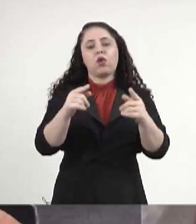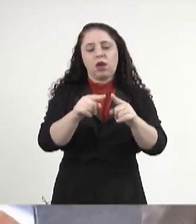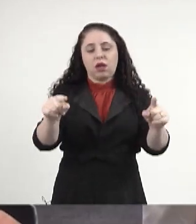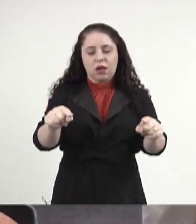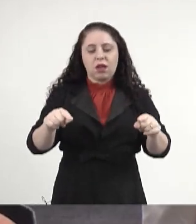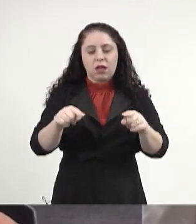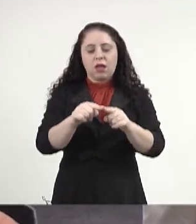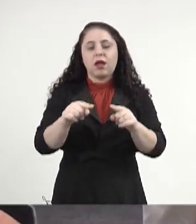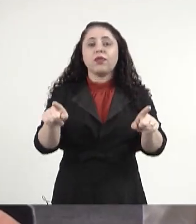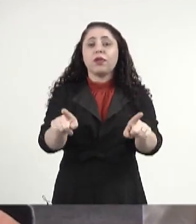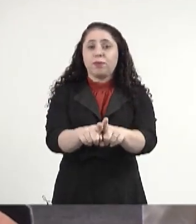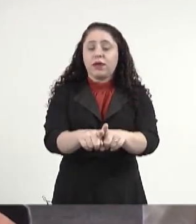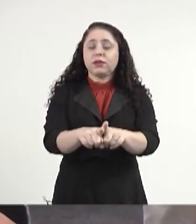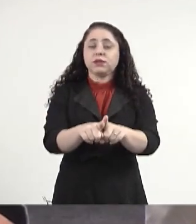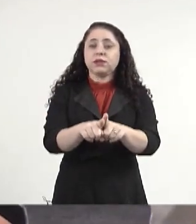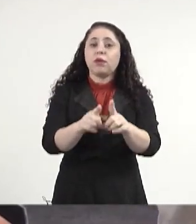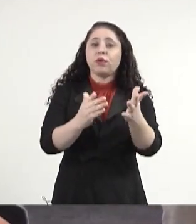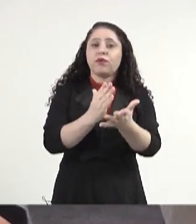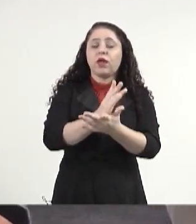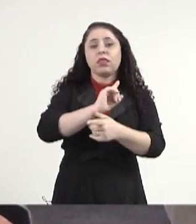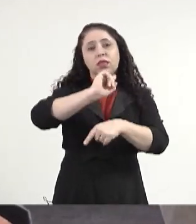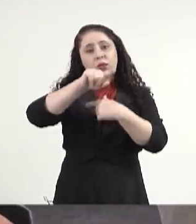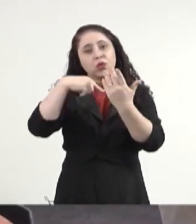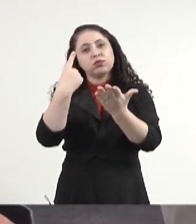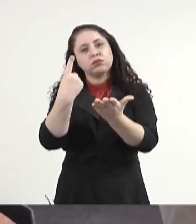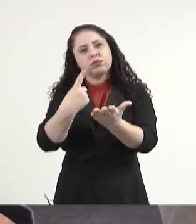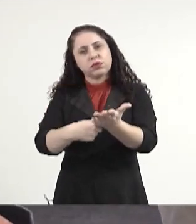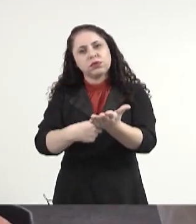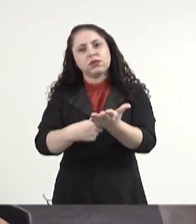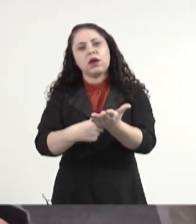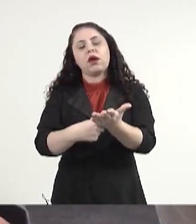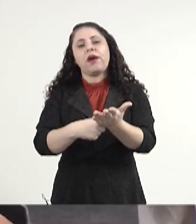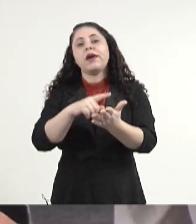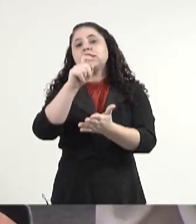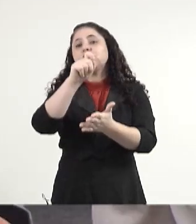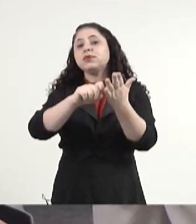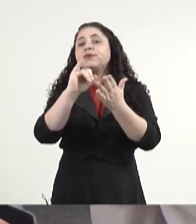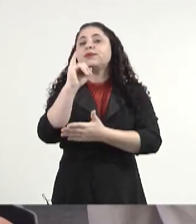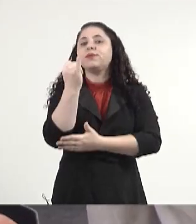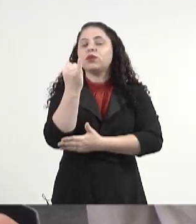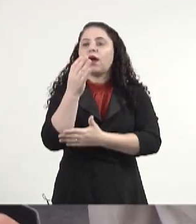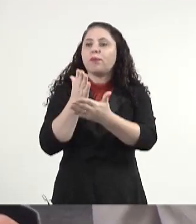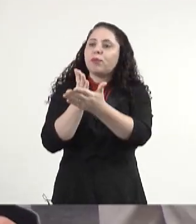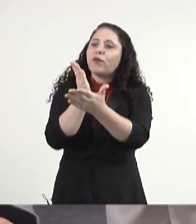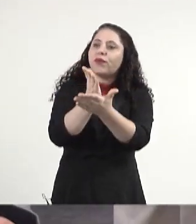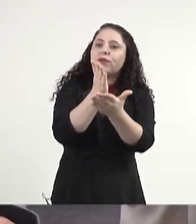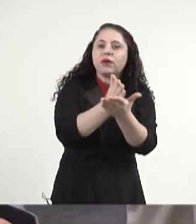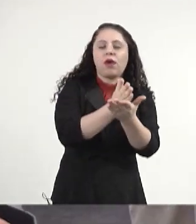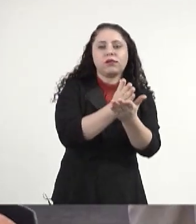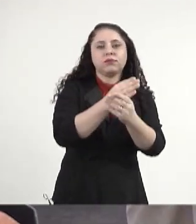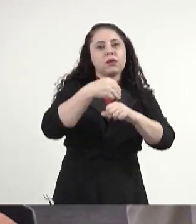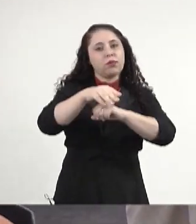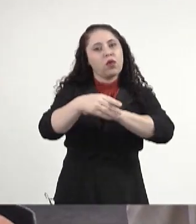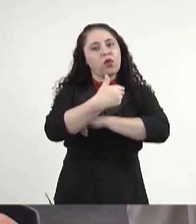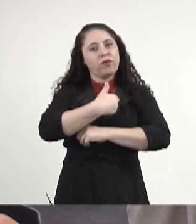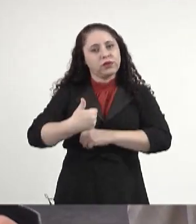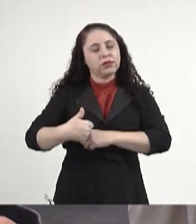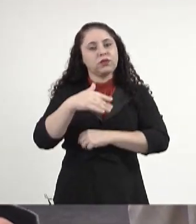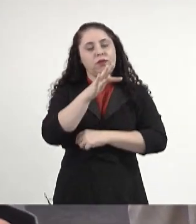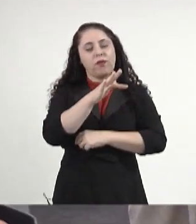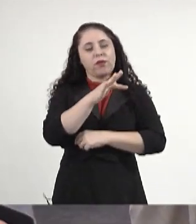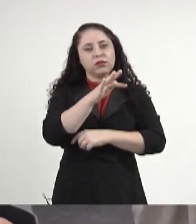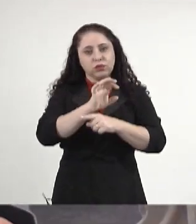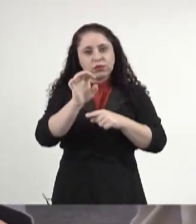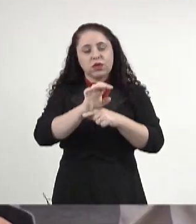plenário para também ser aprovado, para poder convalidar, ou seja, para que os incentivos que foram aprovados, que foram encaminhados pelo governo do estado e